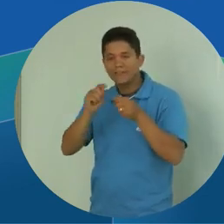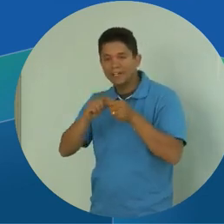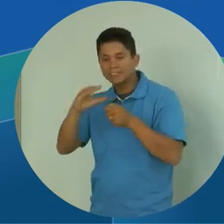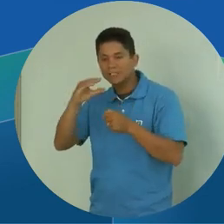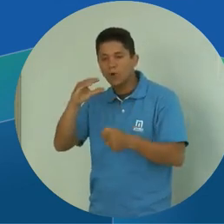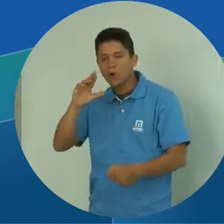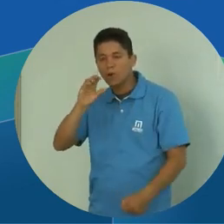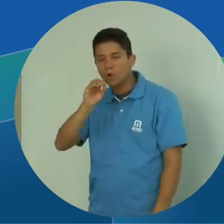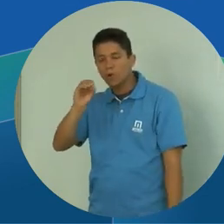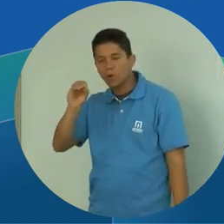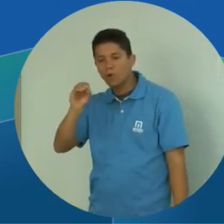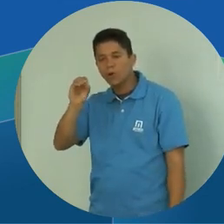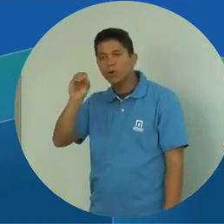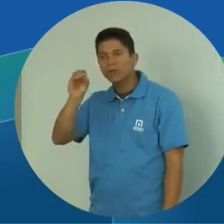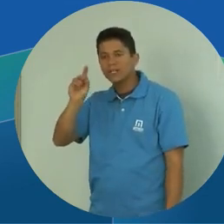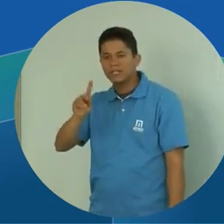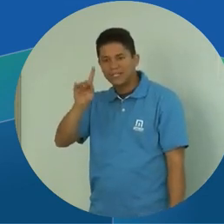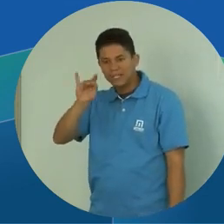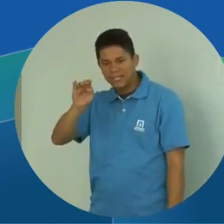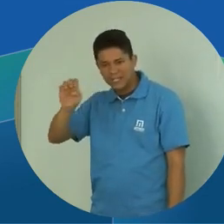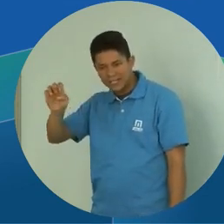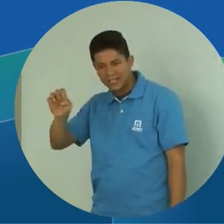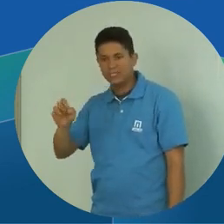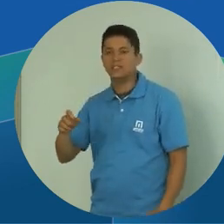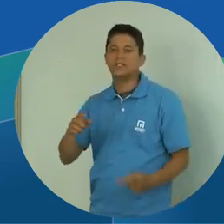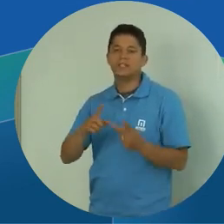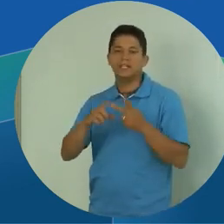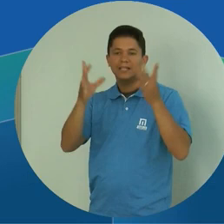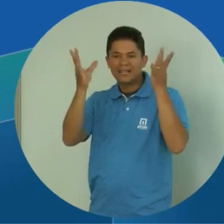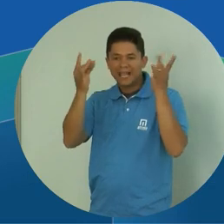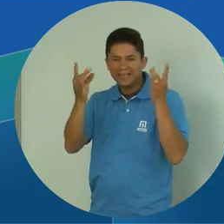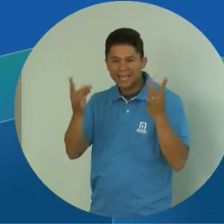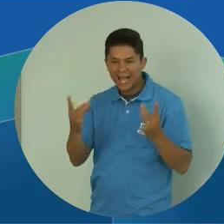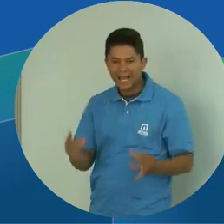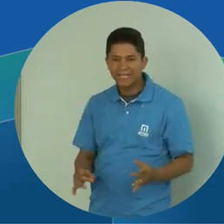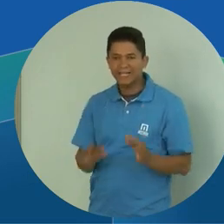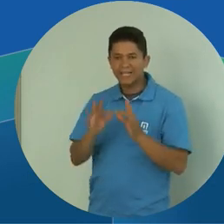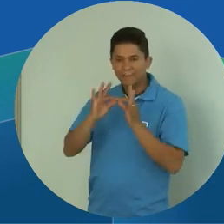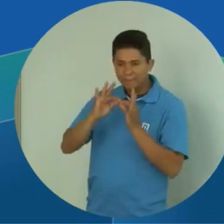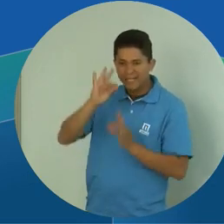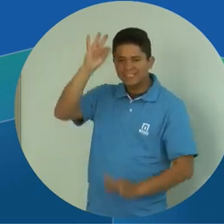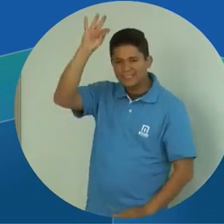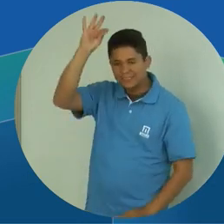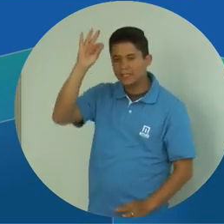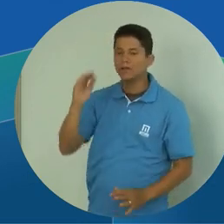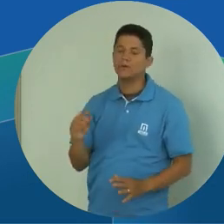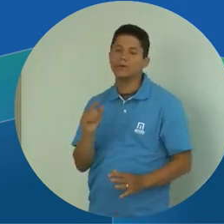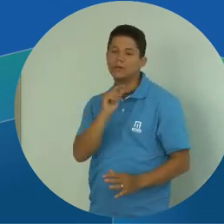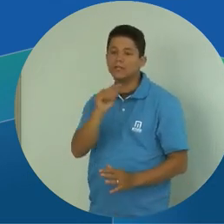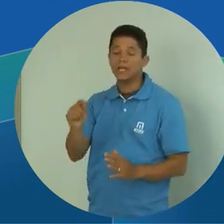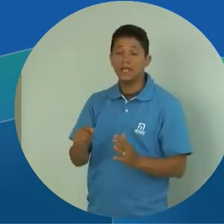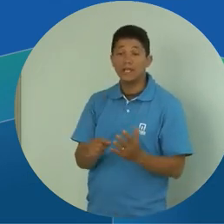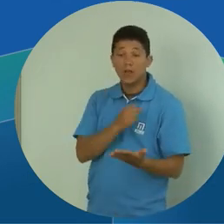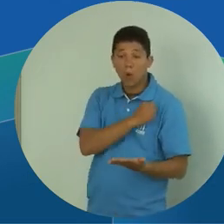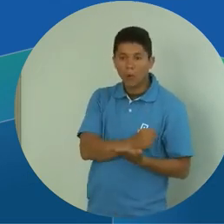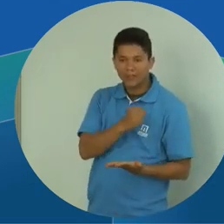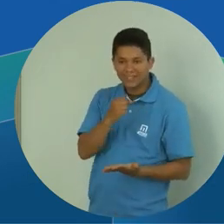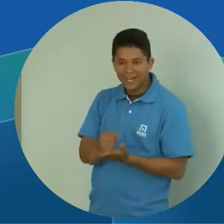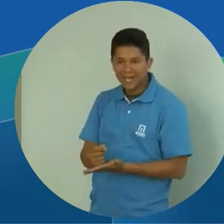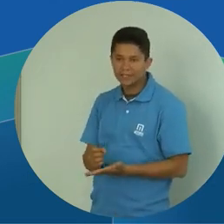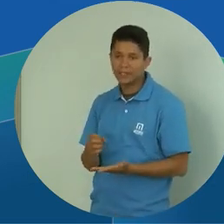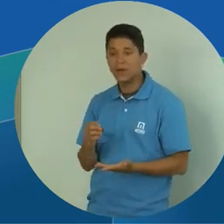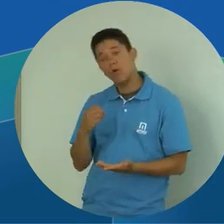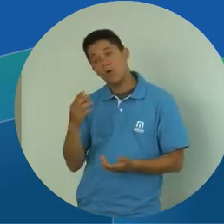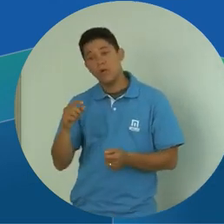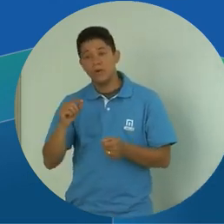detalhes, medição, né? Tanto para quem está contratando, como para quem é o executante, é